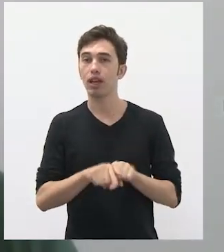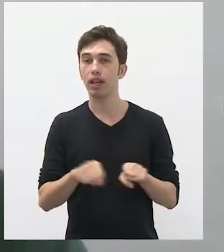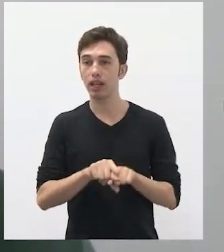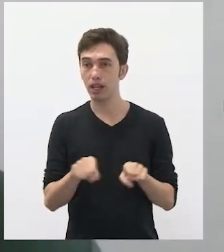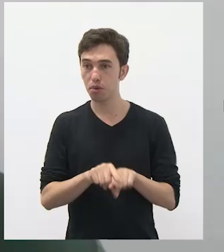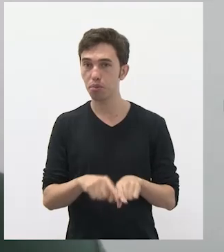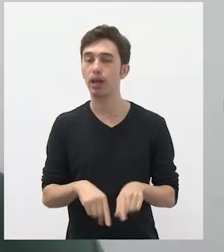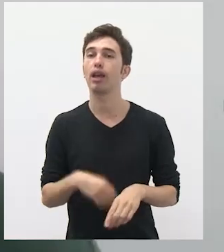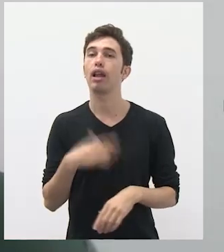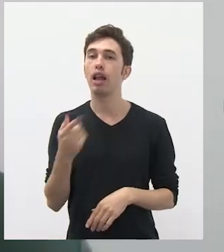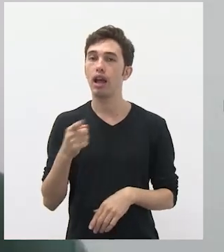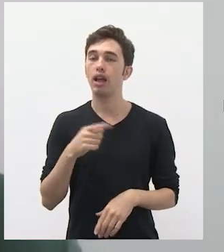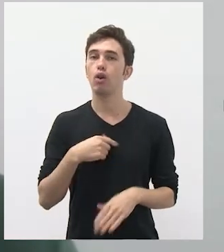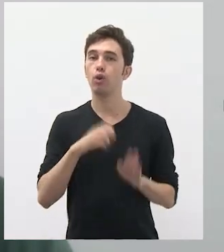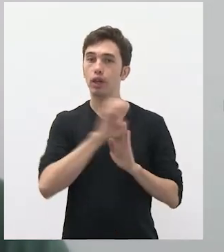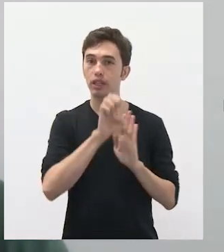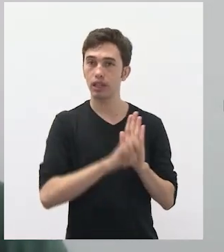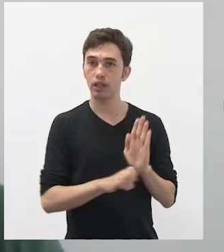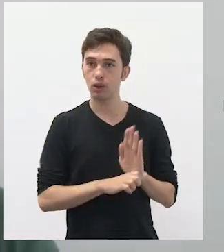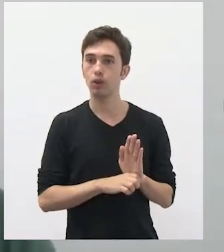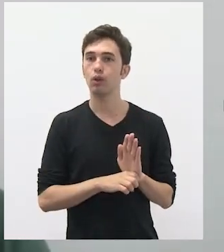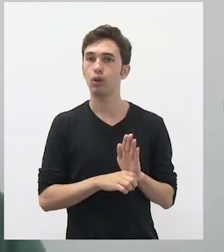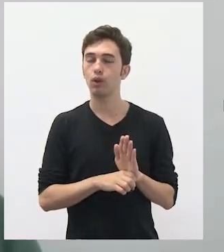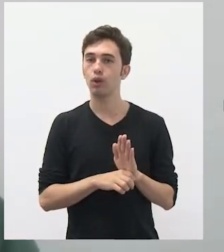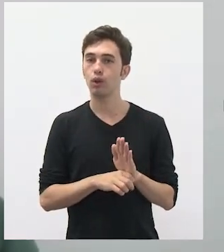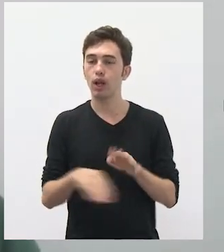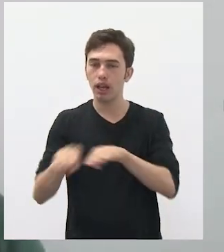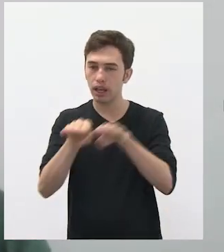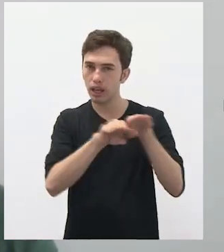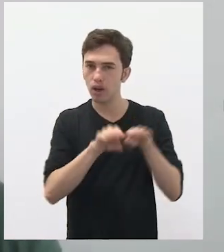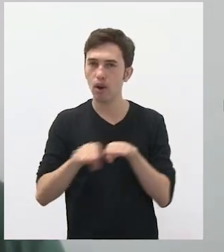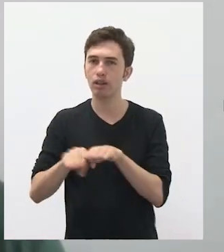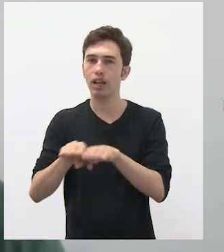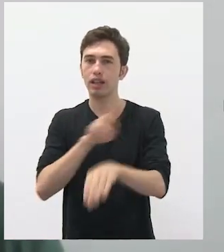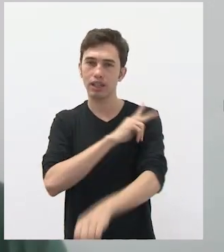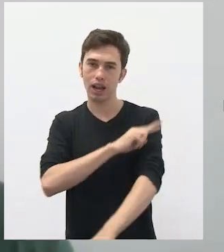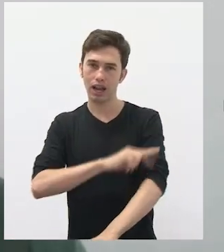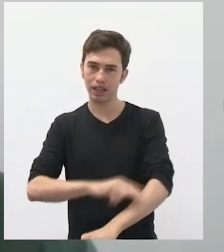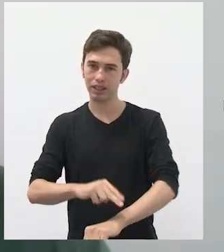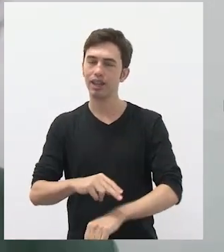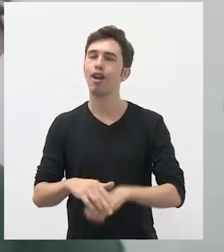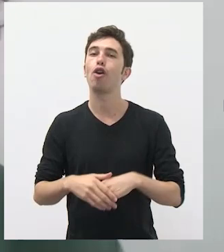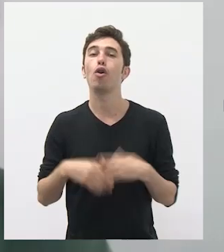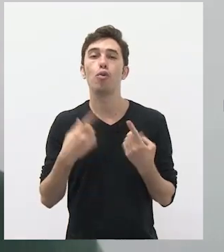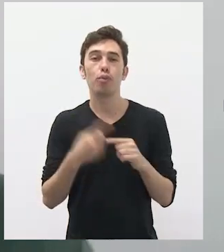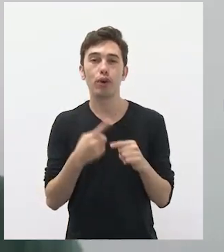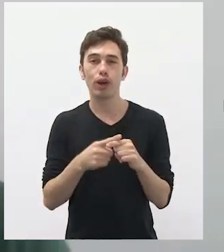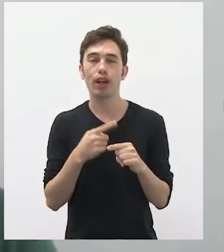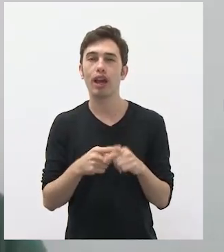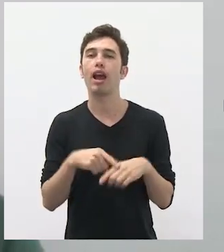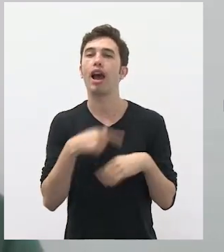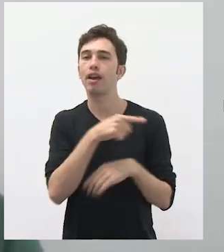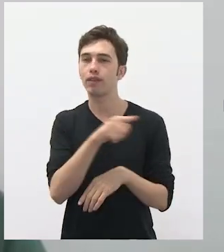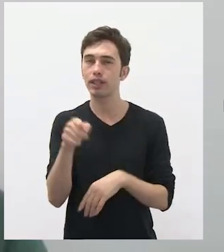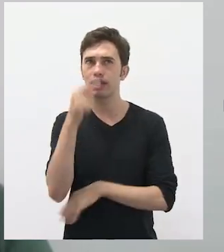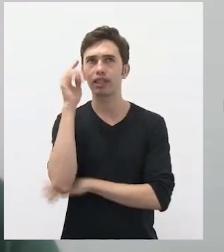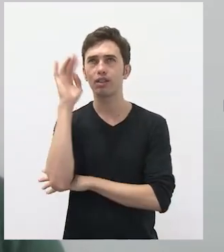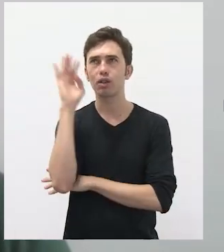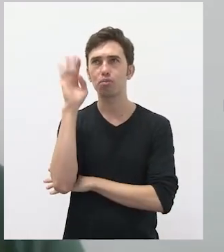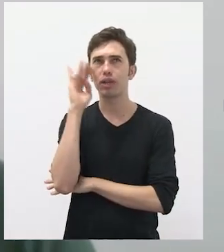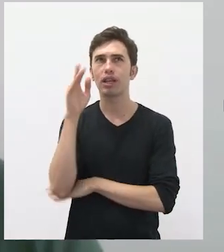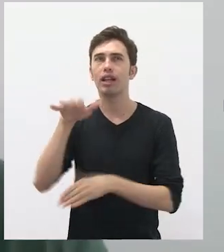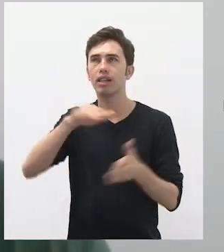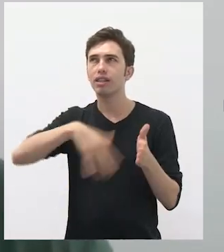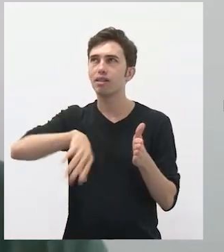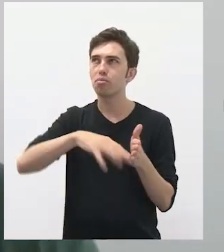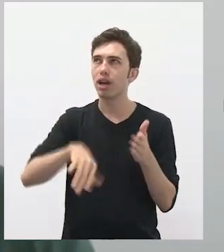fundamentalmente o Estatuto da Igualdade Racial. É importante conhecer essa legislação para pensar isso também nesses espaços de diálogos que